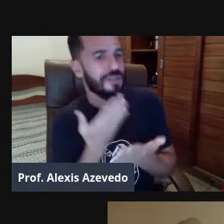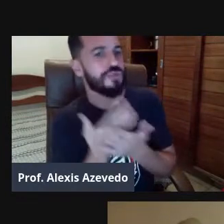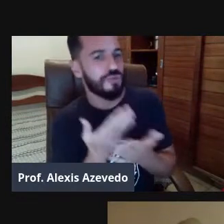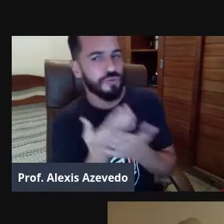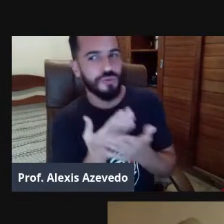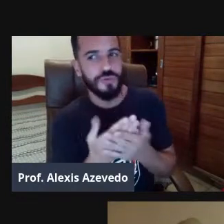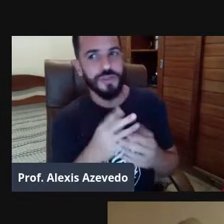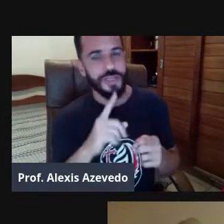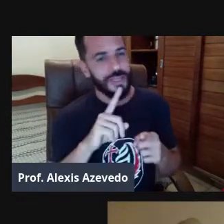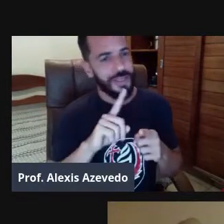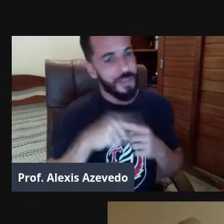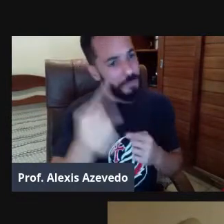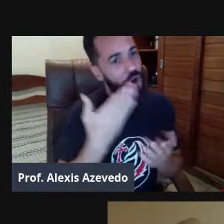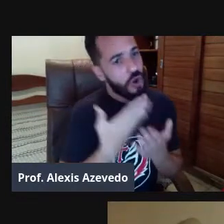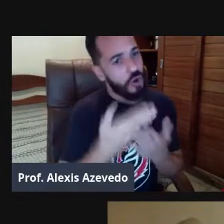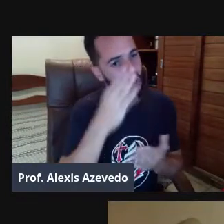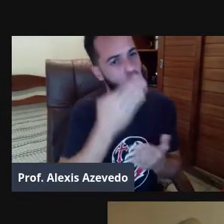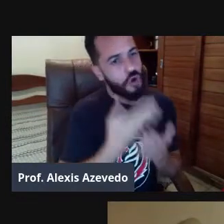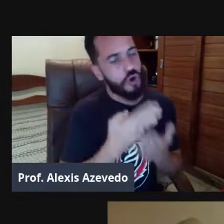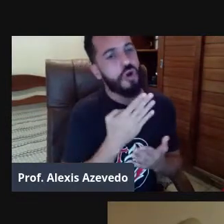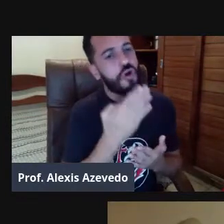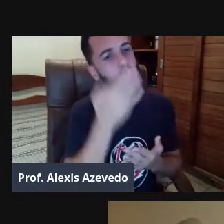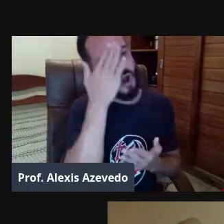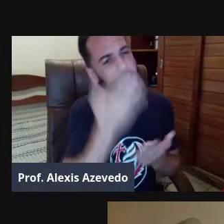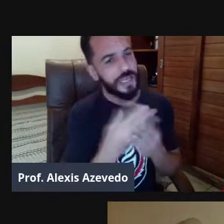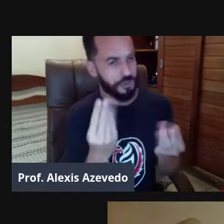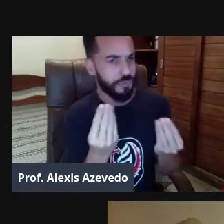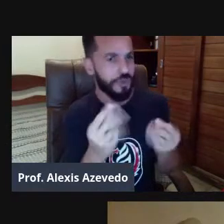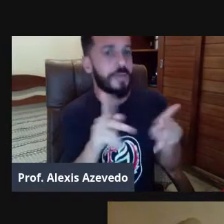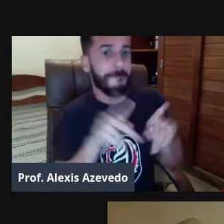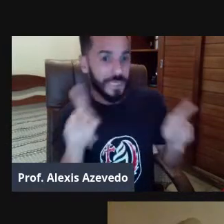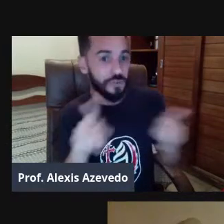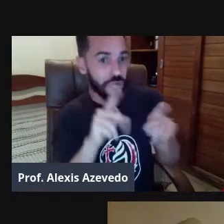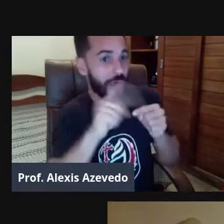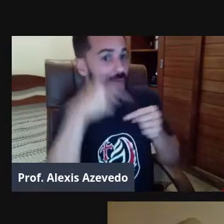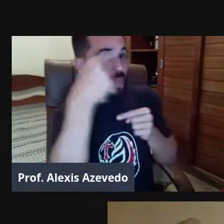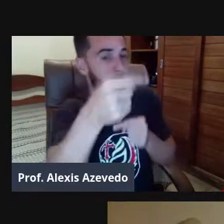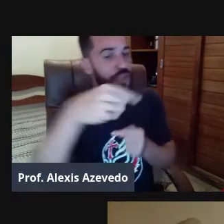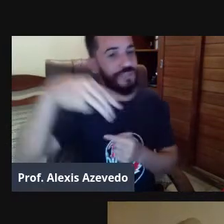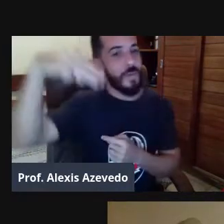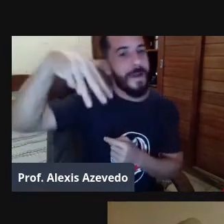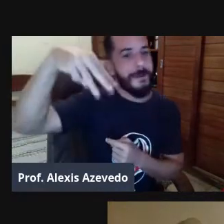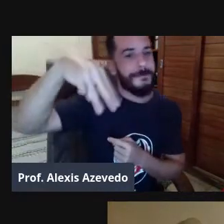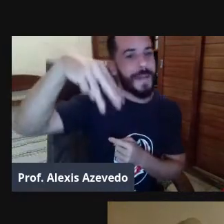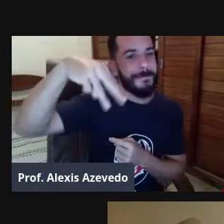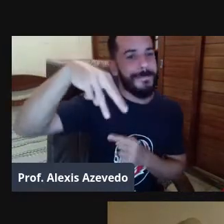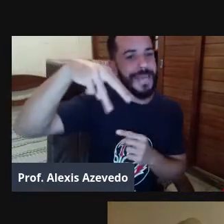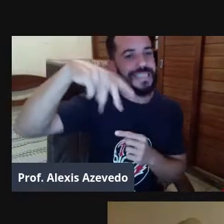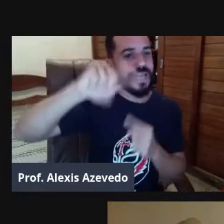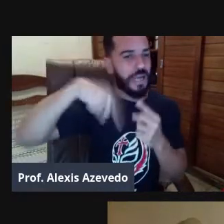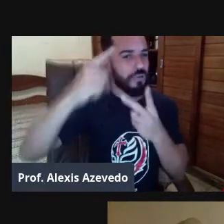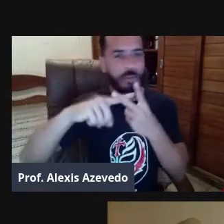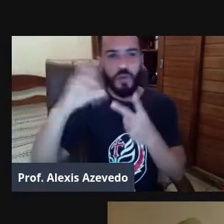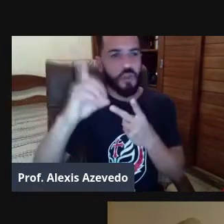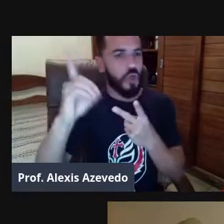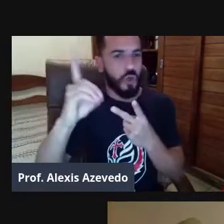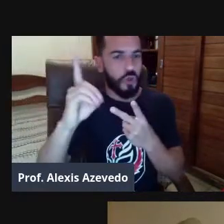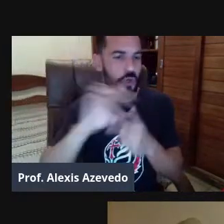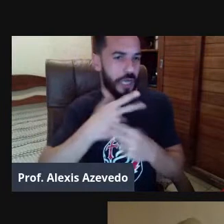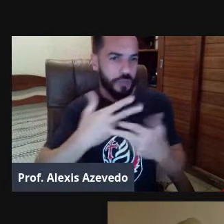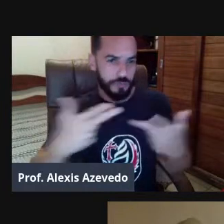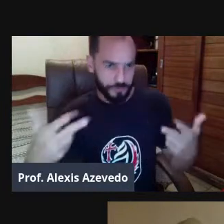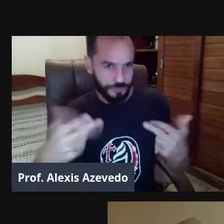a gente conhece muitas pessoas que ingressaram no mestrado, no doutorado, depois de fazer pesquisa na Guiná. Então,